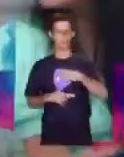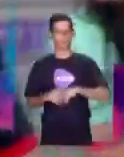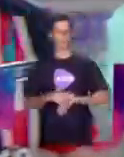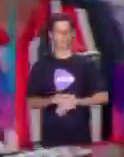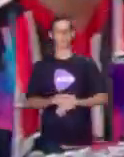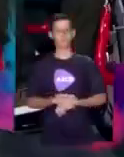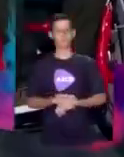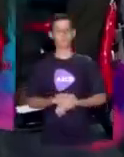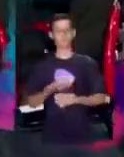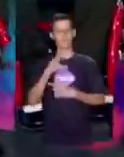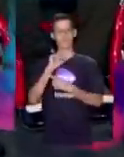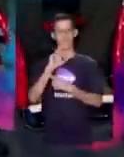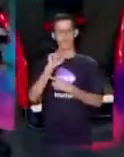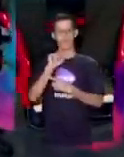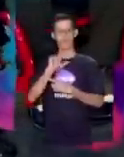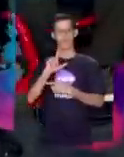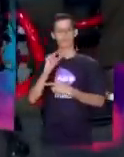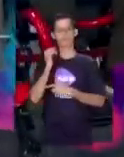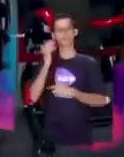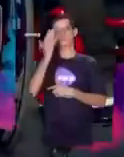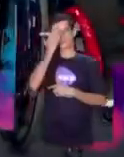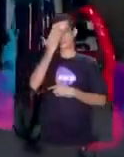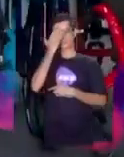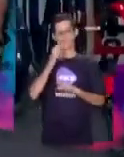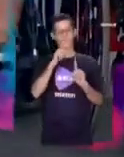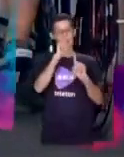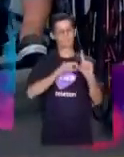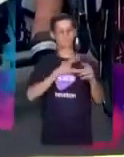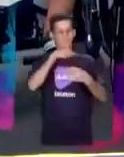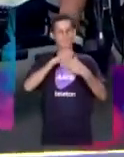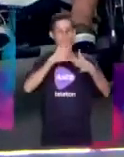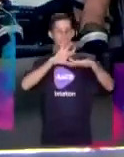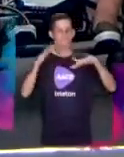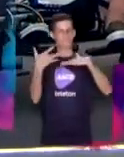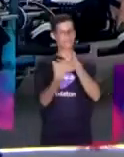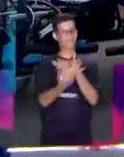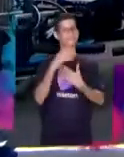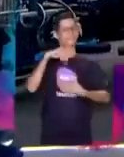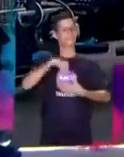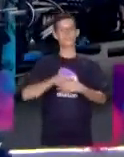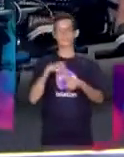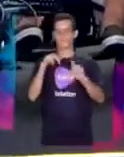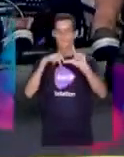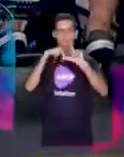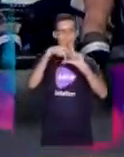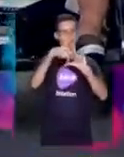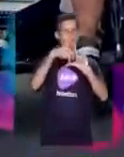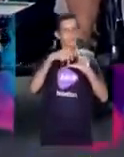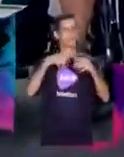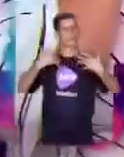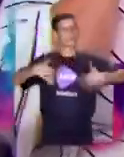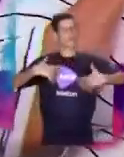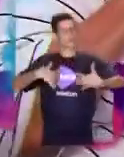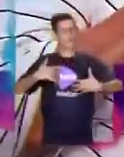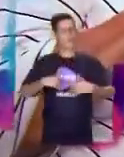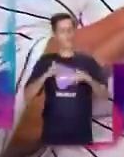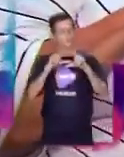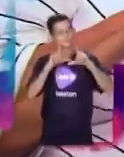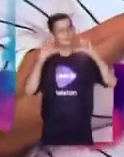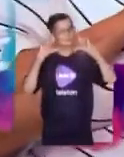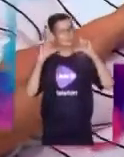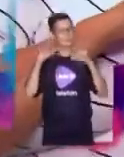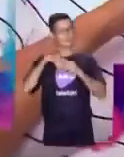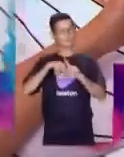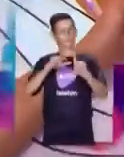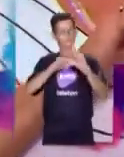Carol, eu sei que você tá bombando nas redes sociais, Carol. Eu sei que você é uma influencer e é a cara da nossa campanha.